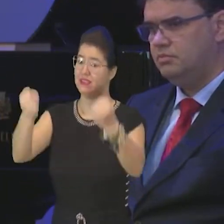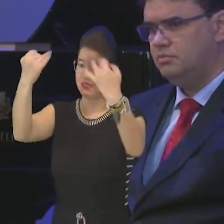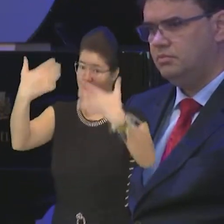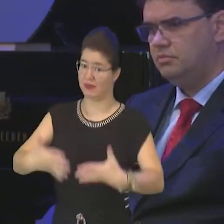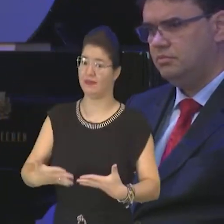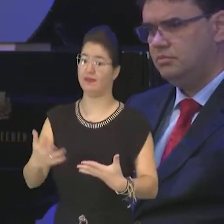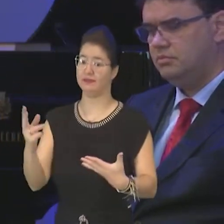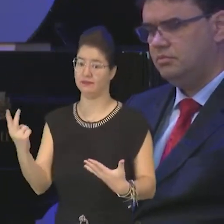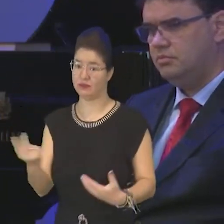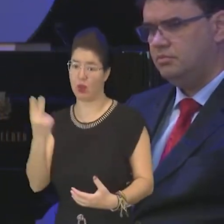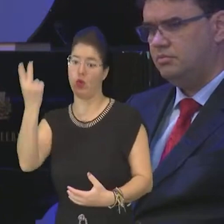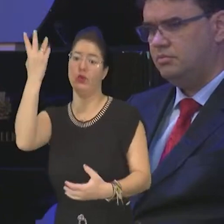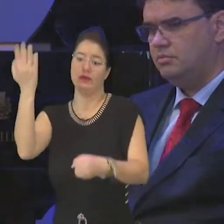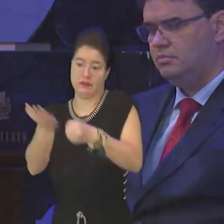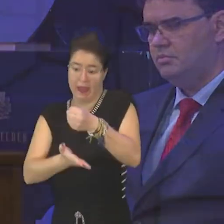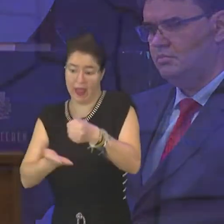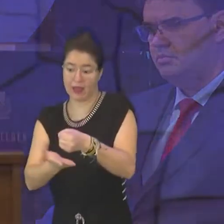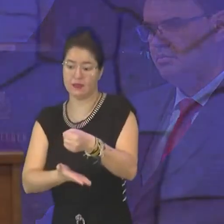valores, que